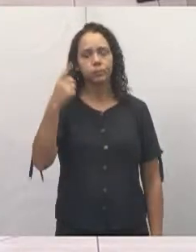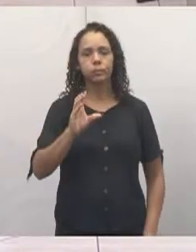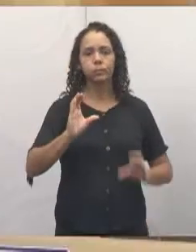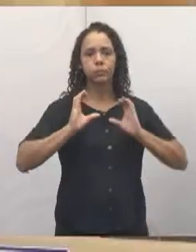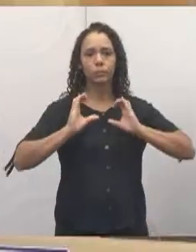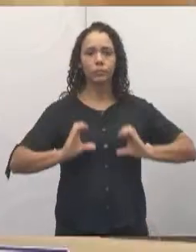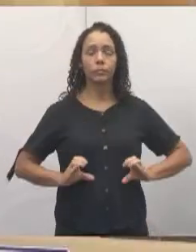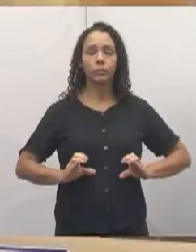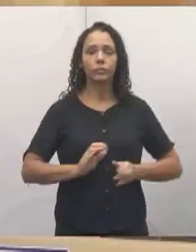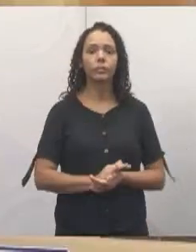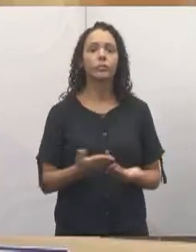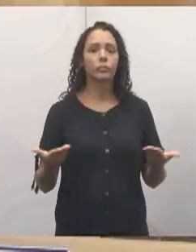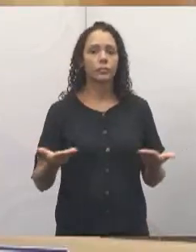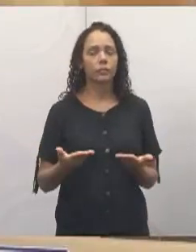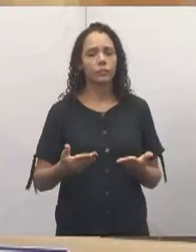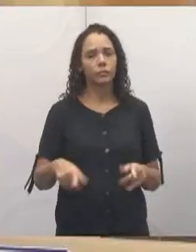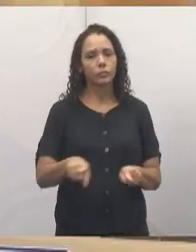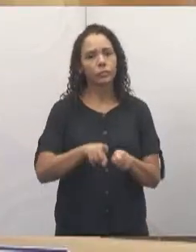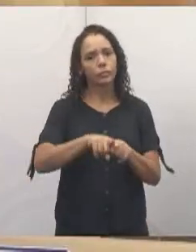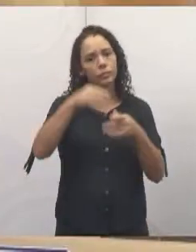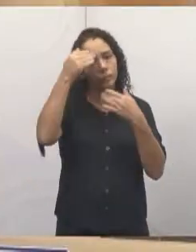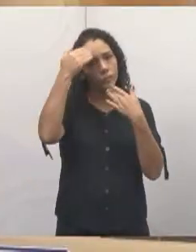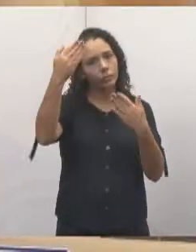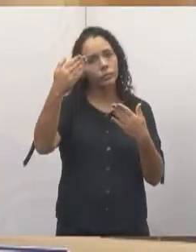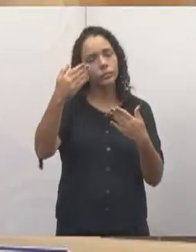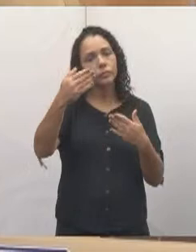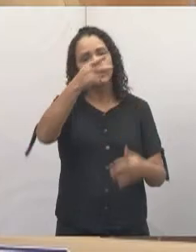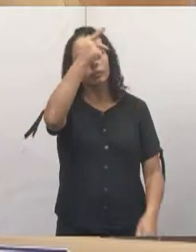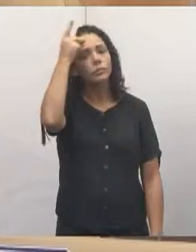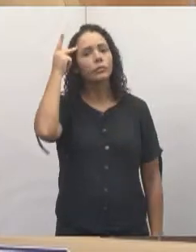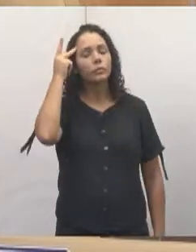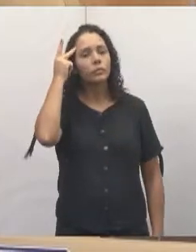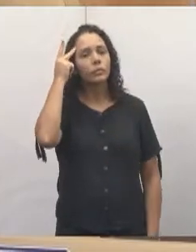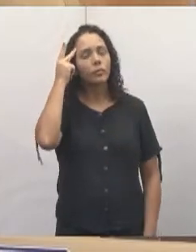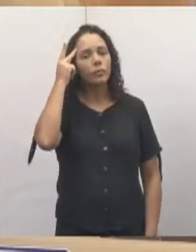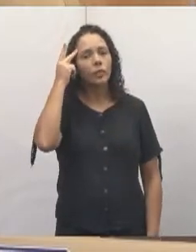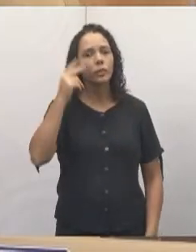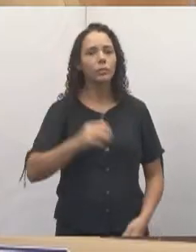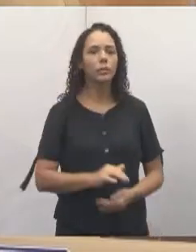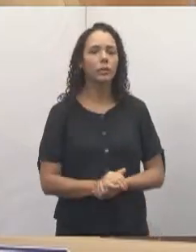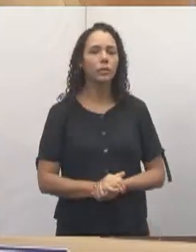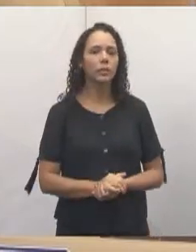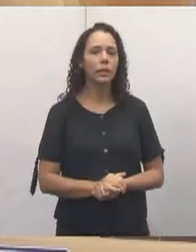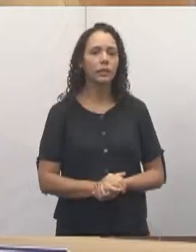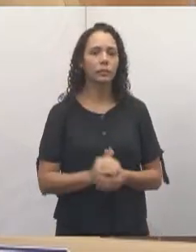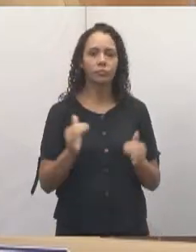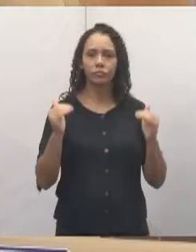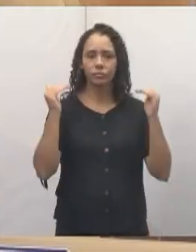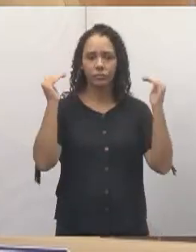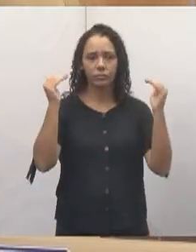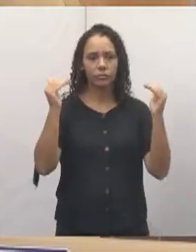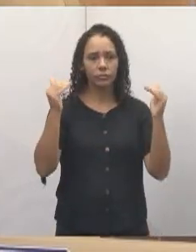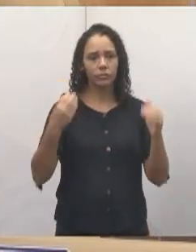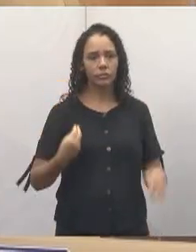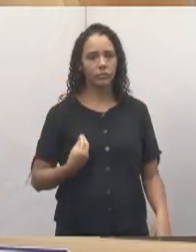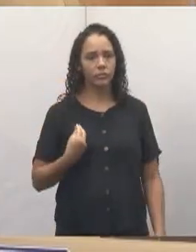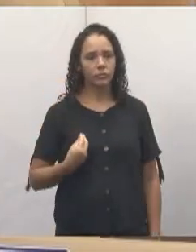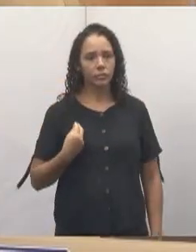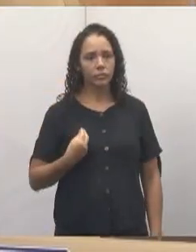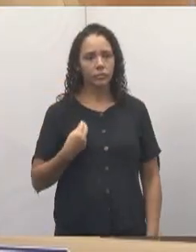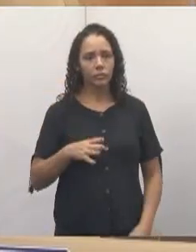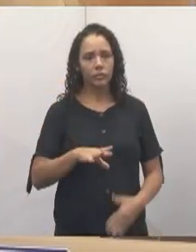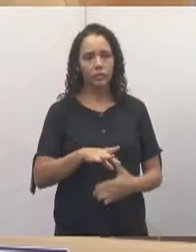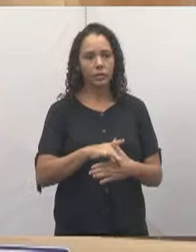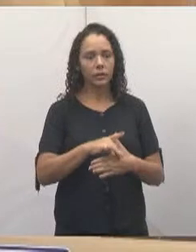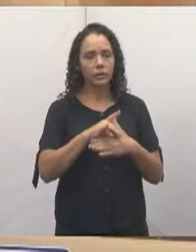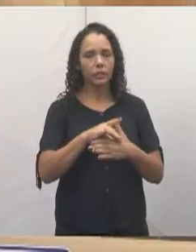Cidadã. Neste momento, agradecemos a presença aqui das seguintes autoridades que se apresentaram ao nosso cerimonial. Dr. Rafael Apone de Figueiredo